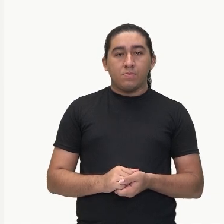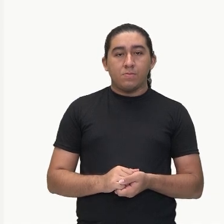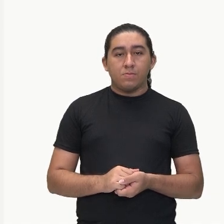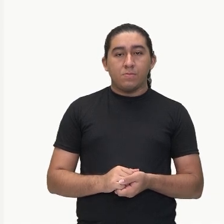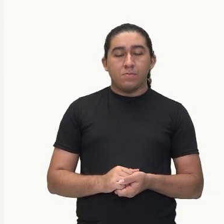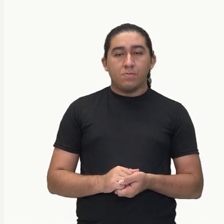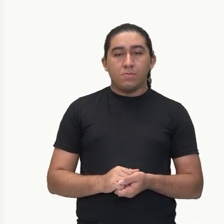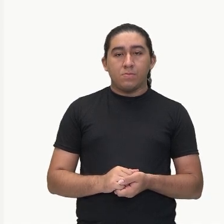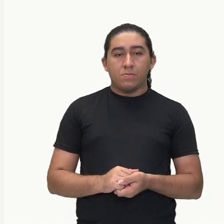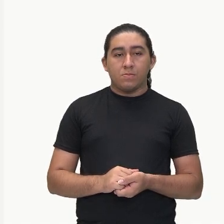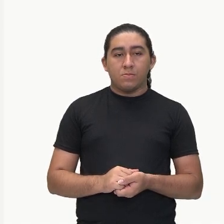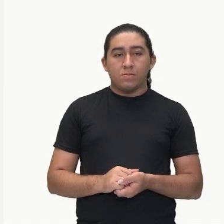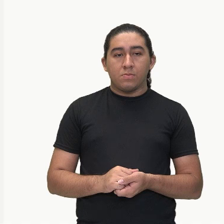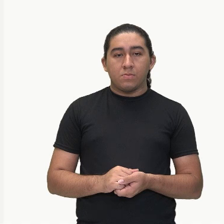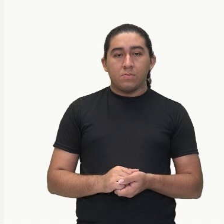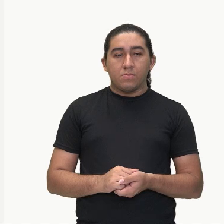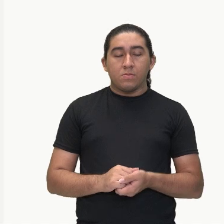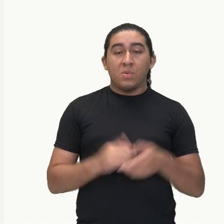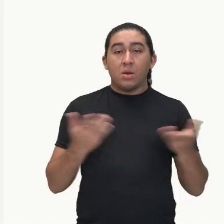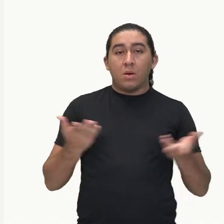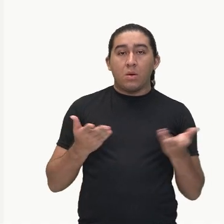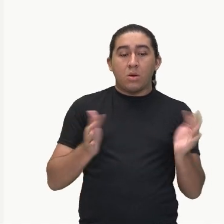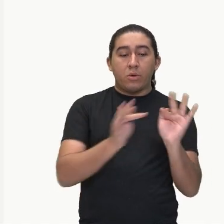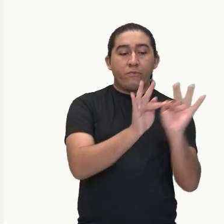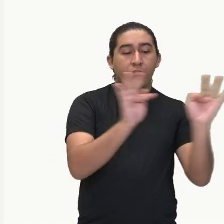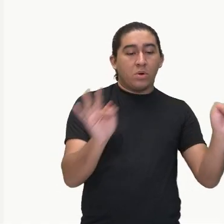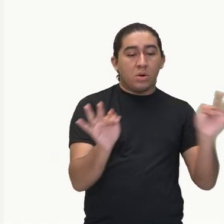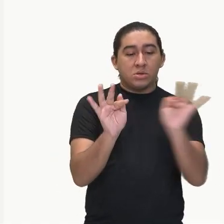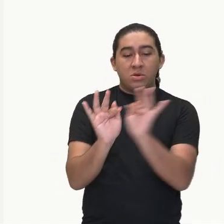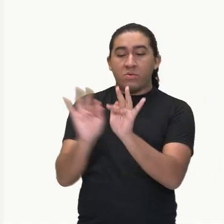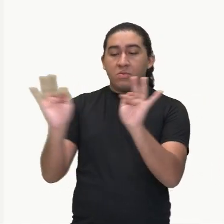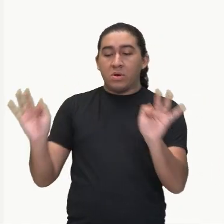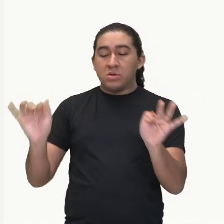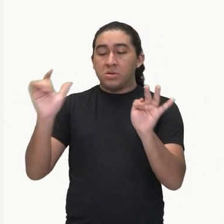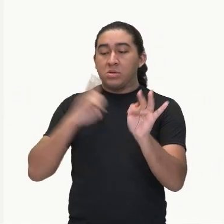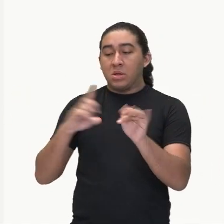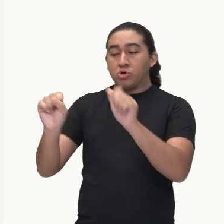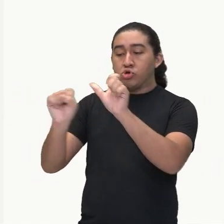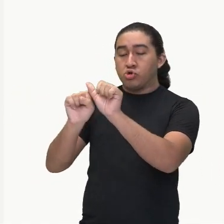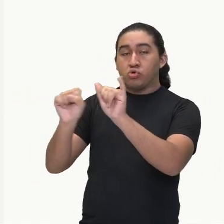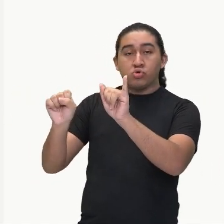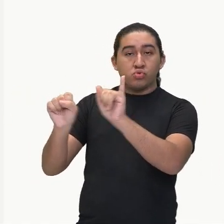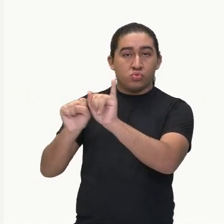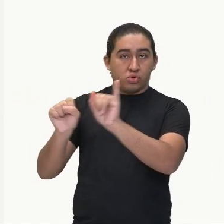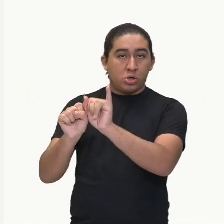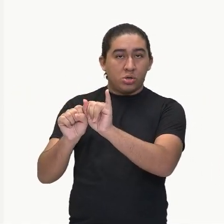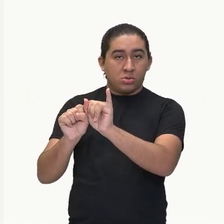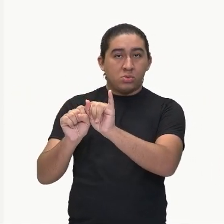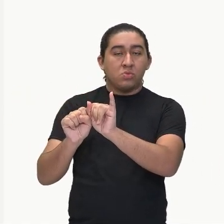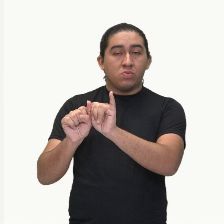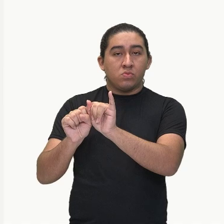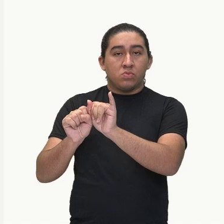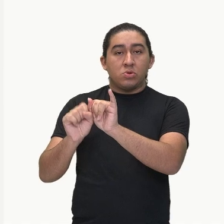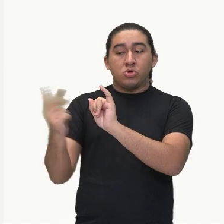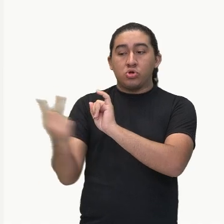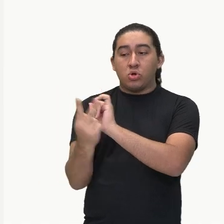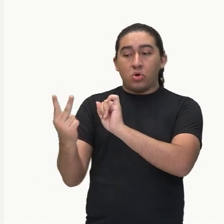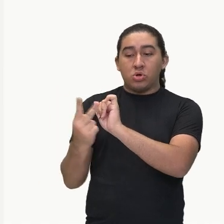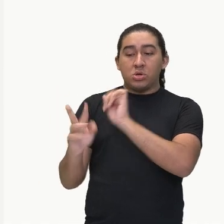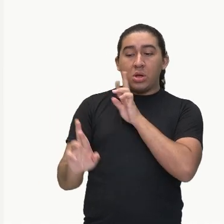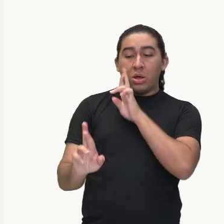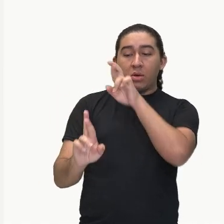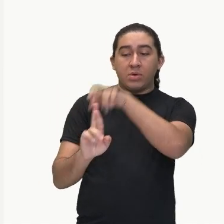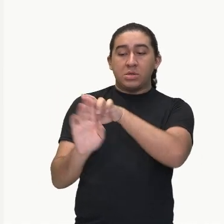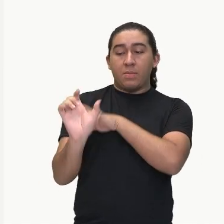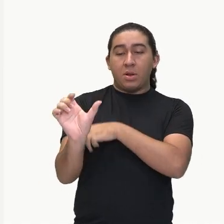Concordância com sujeitos ligados por nem. Nem. Quando os sujeitos são ligados por nem,